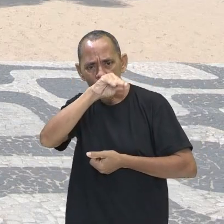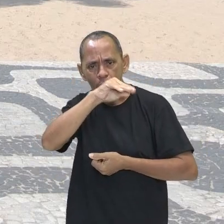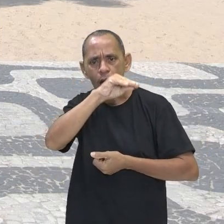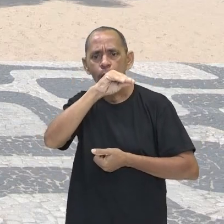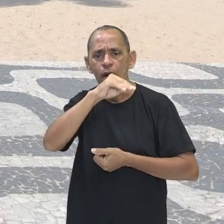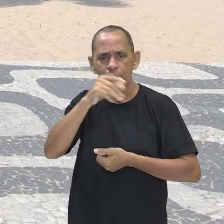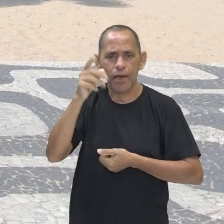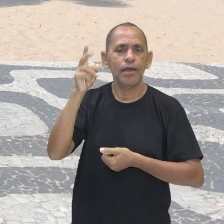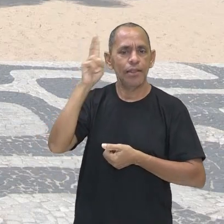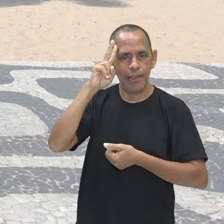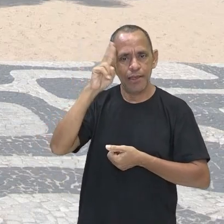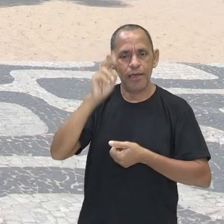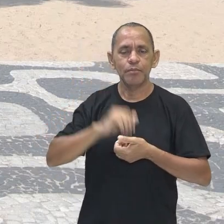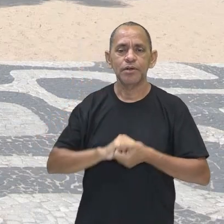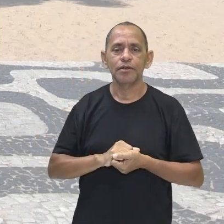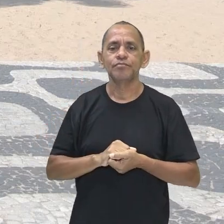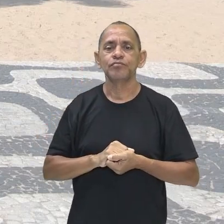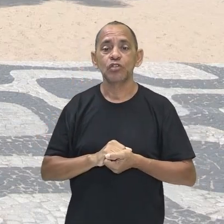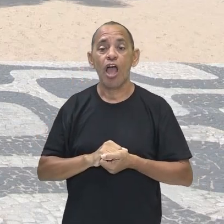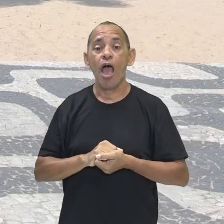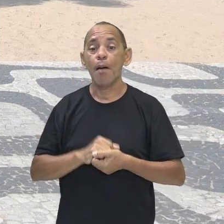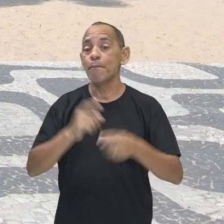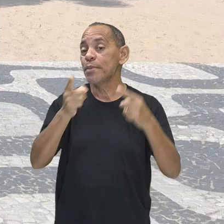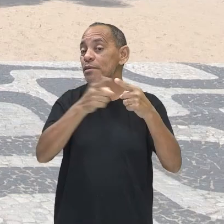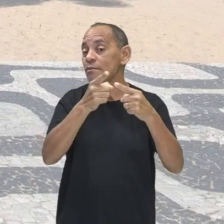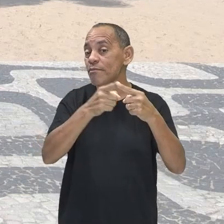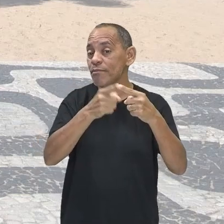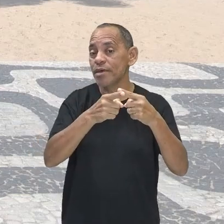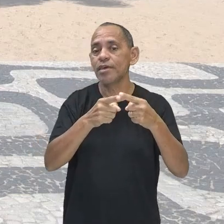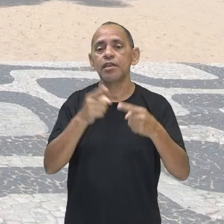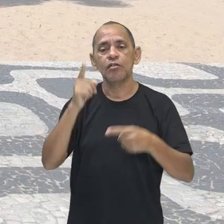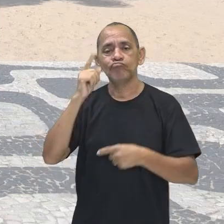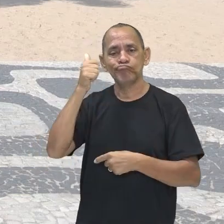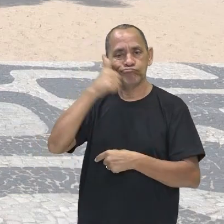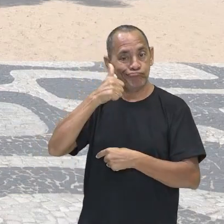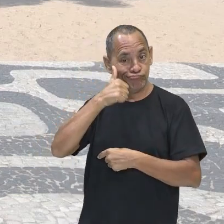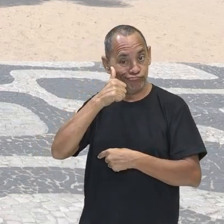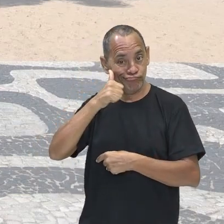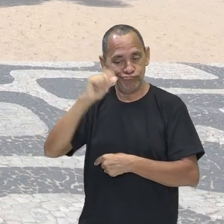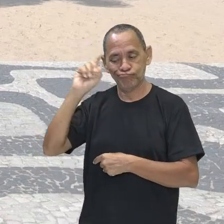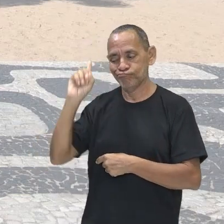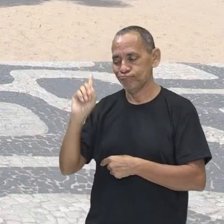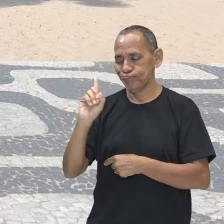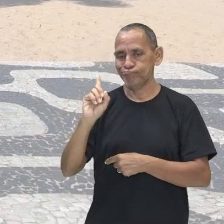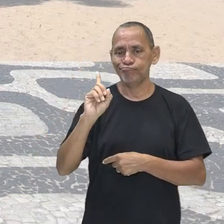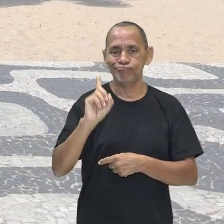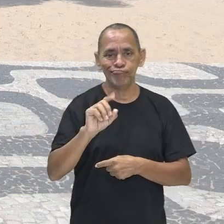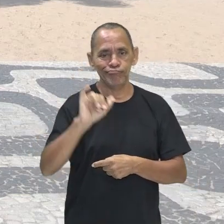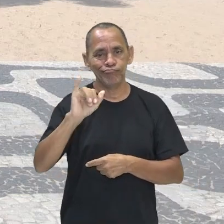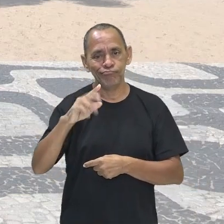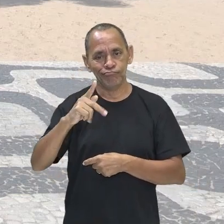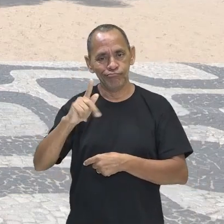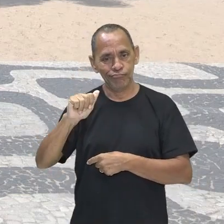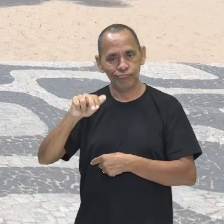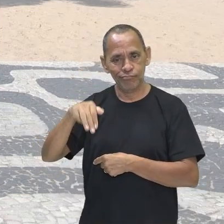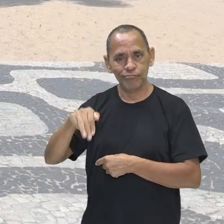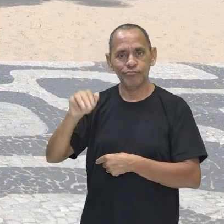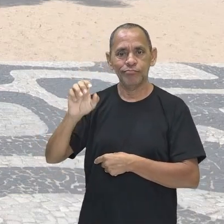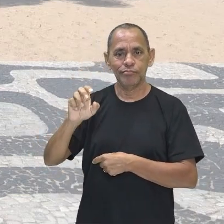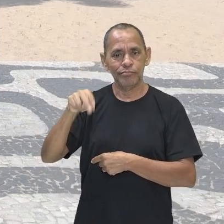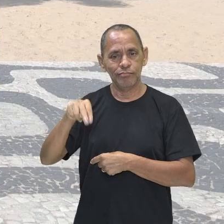Ipanema. Olha que coisa mais linda, mais cheia de graça. Então, foi vai sendo algo que vai